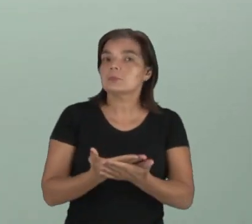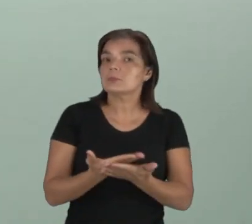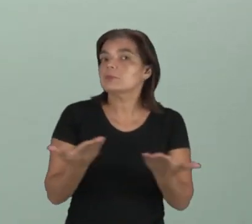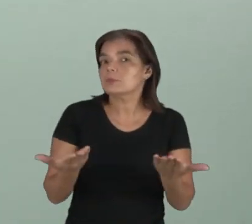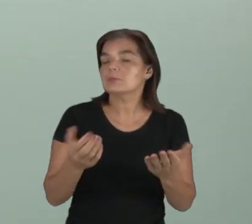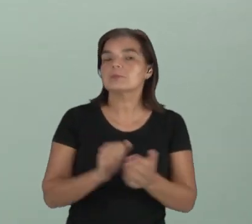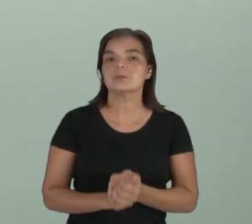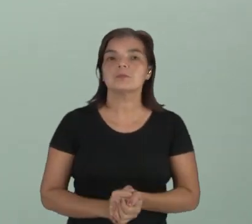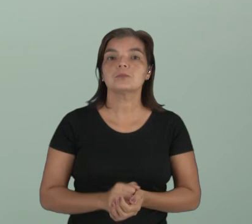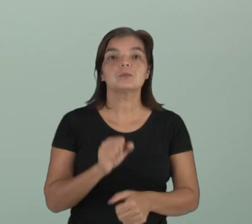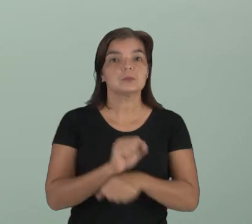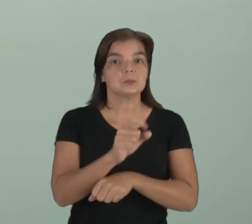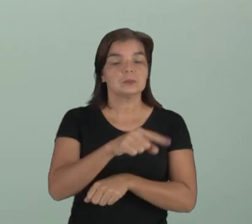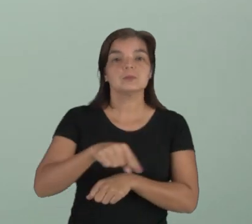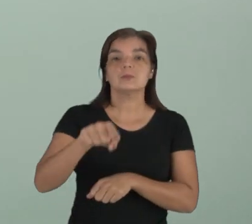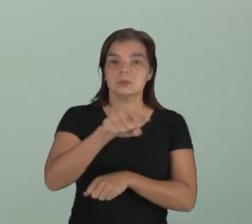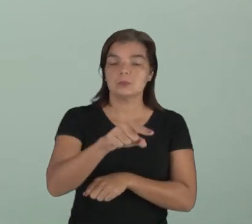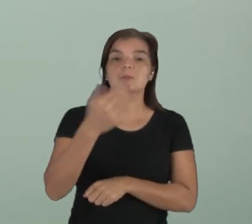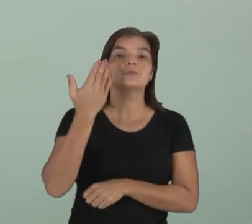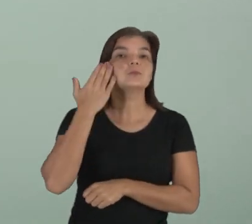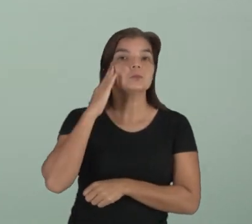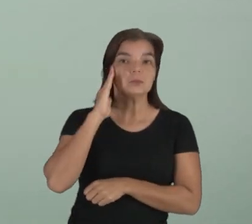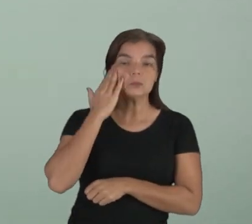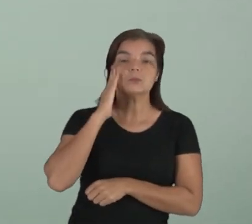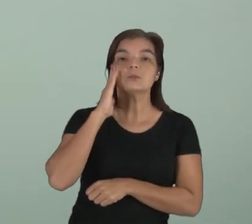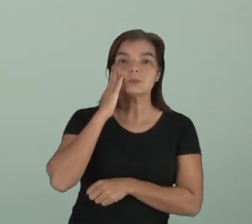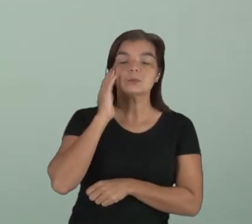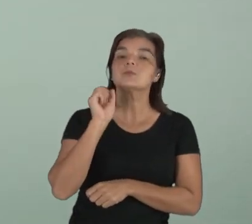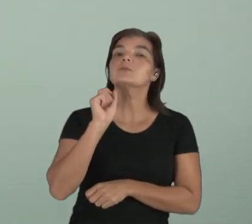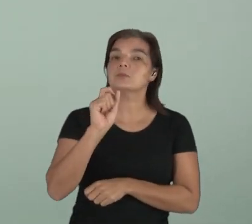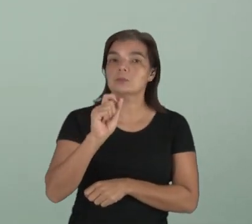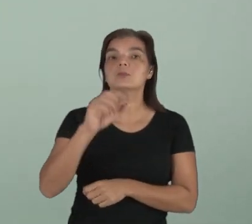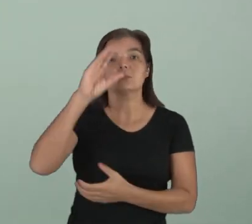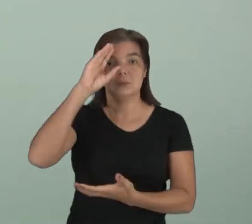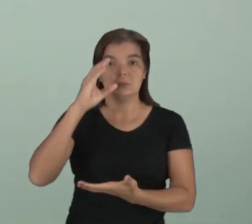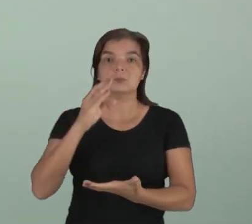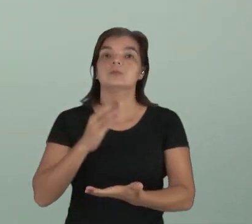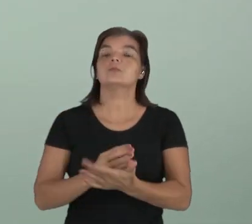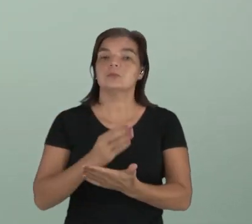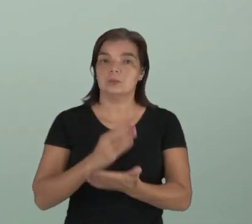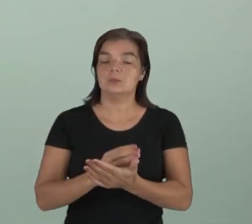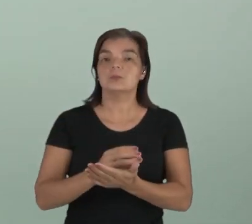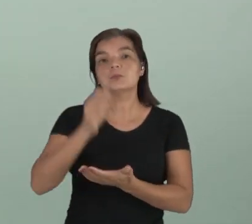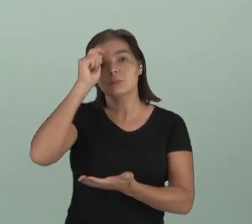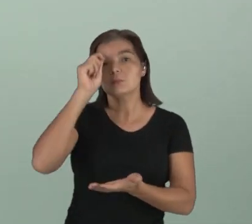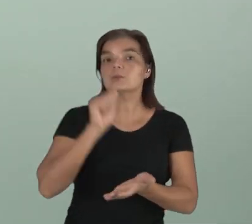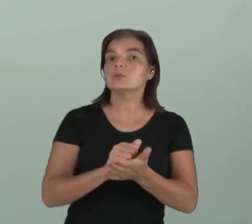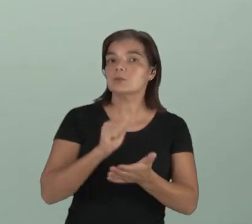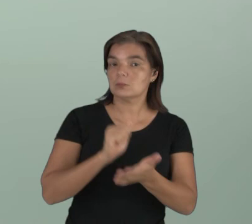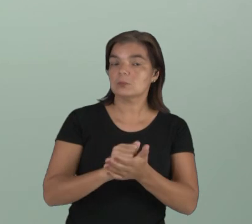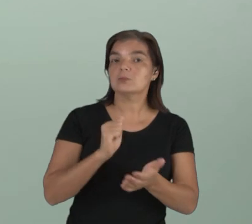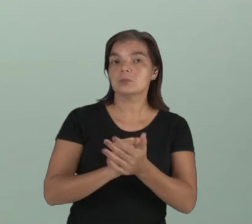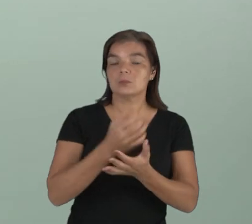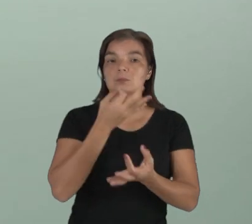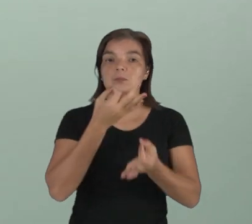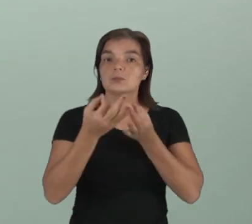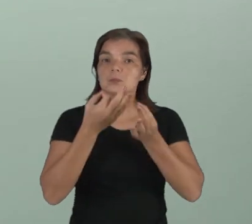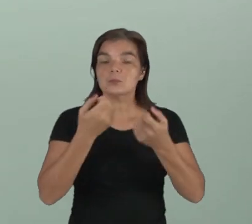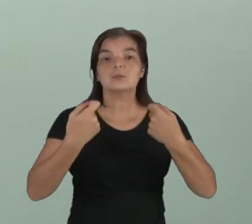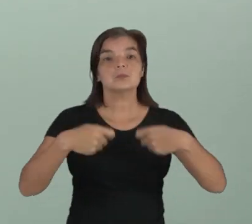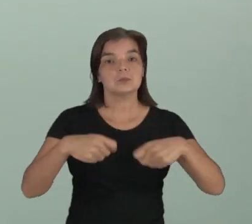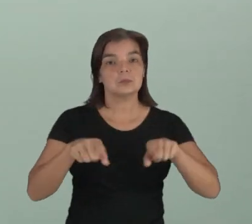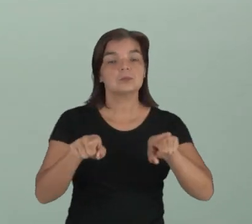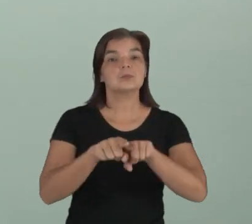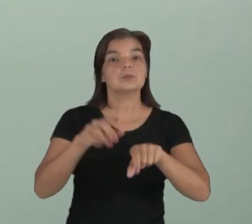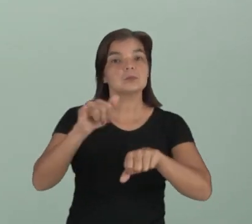hoje foi sobre isso. Eu espero que vocês tenham entendido o que é tese, posicionamento do autor, e que para defender uma tese eu